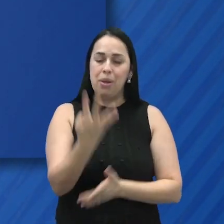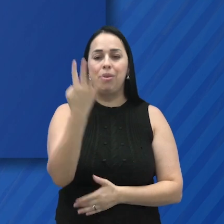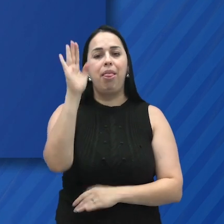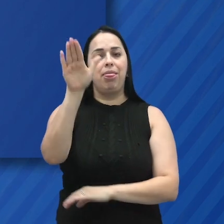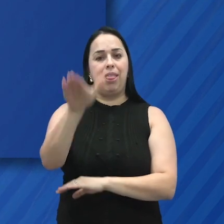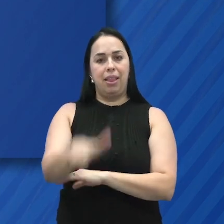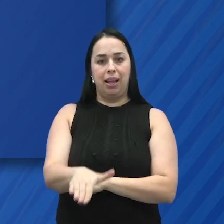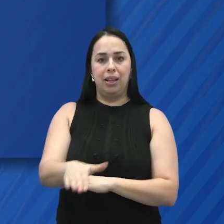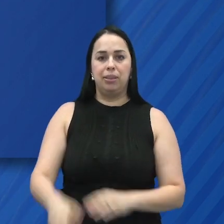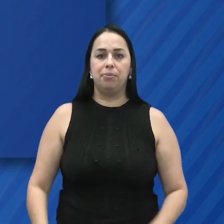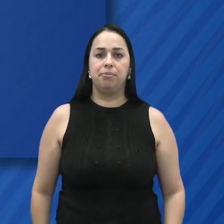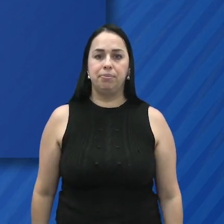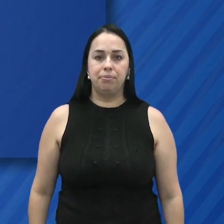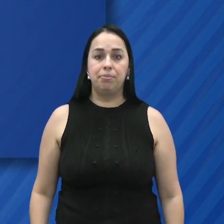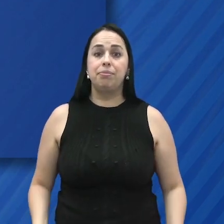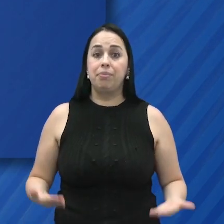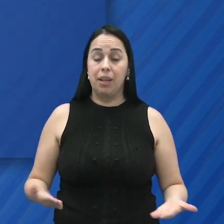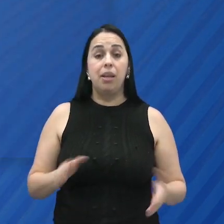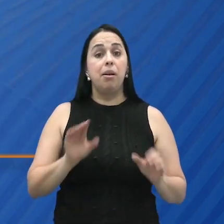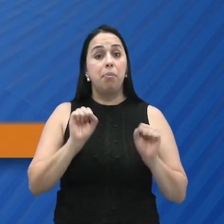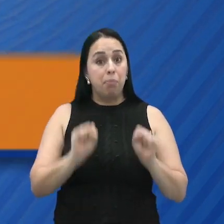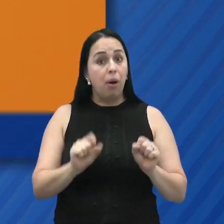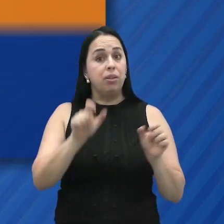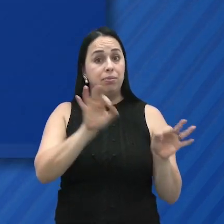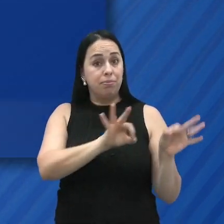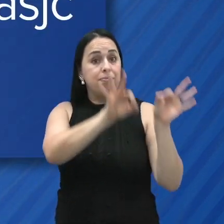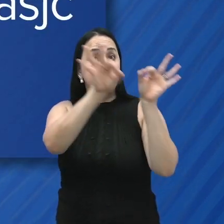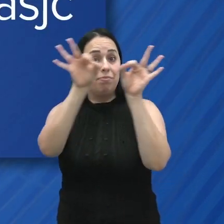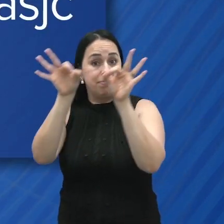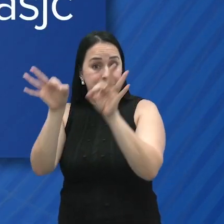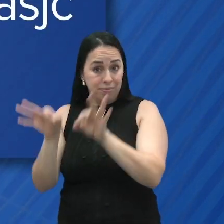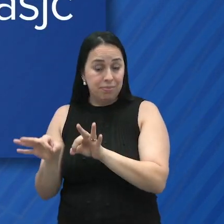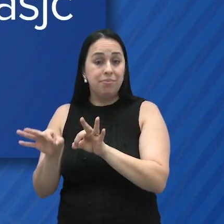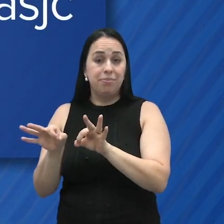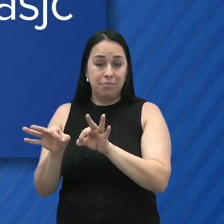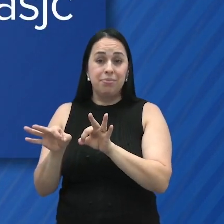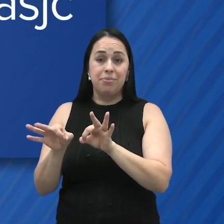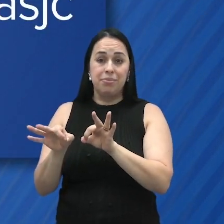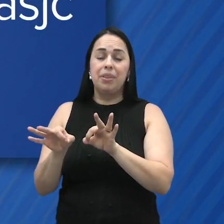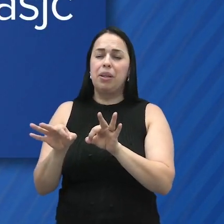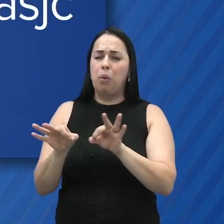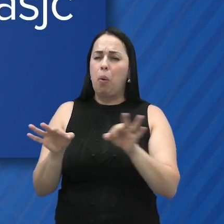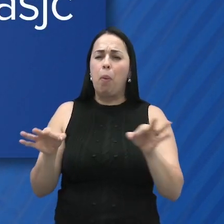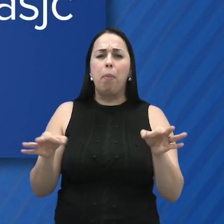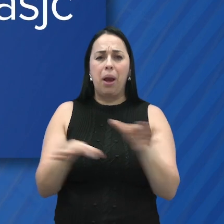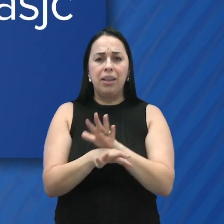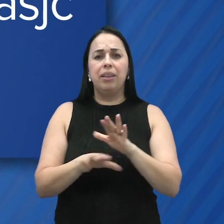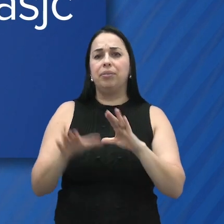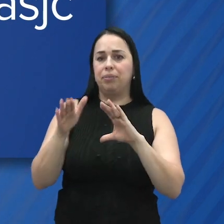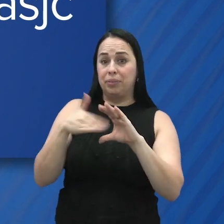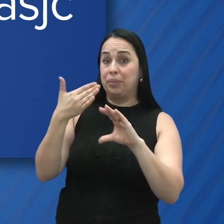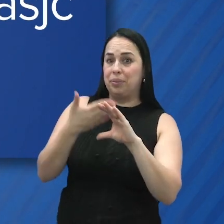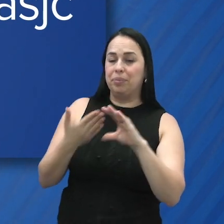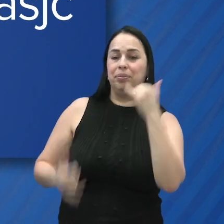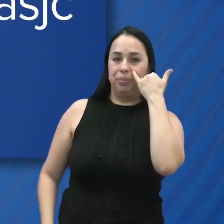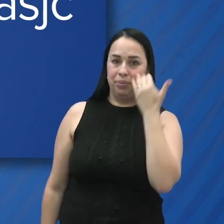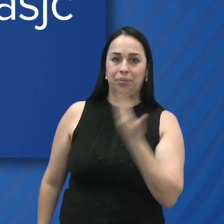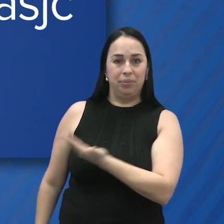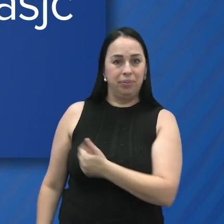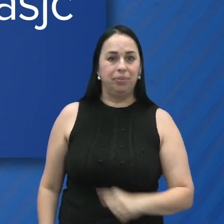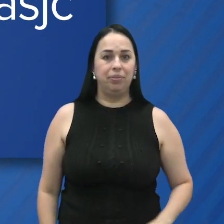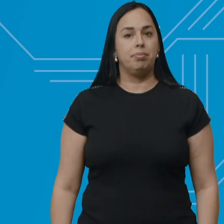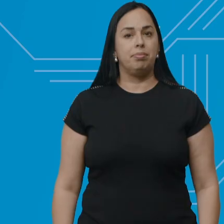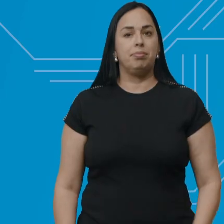a partir das 4 horas da tarde. Você pode acompanhar os trabalhos em plenário na íntegra no nosso canal